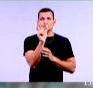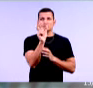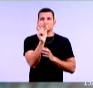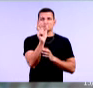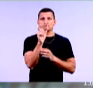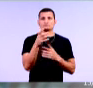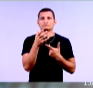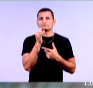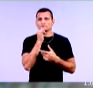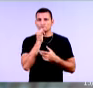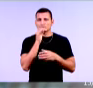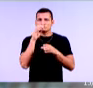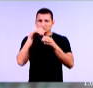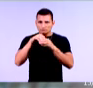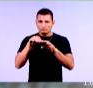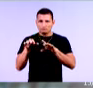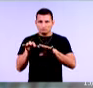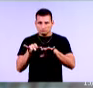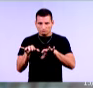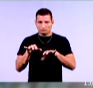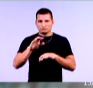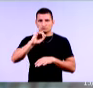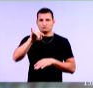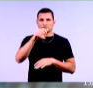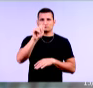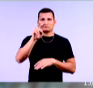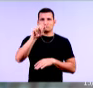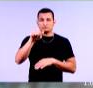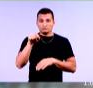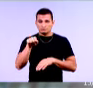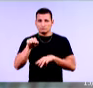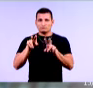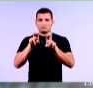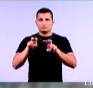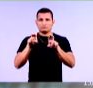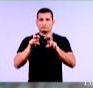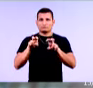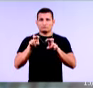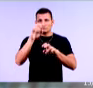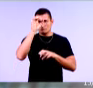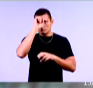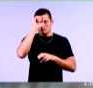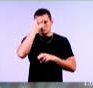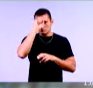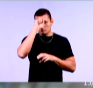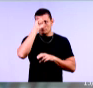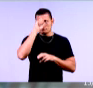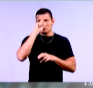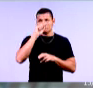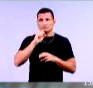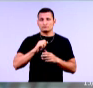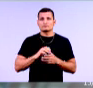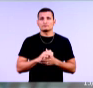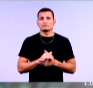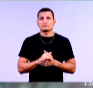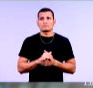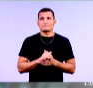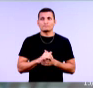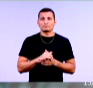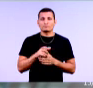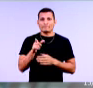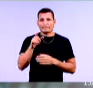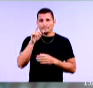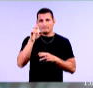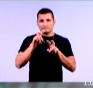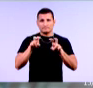como por exemplo o Java, a máquina aprende, olha aqui esse aprende, eu deixei até entre aspas duplas, ele